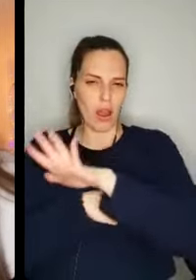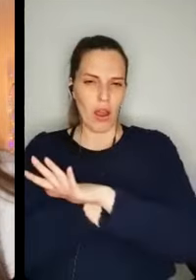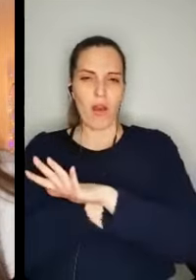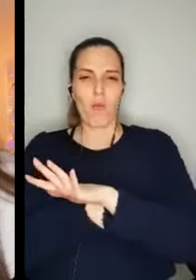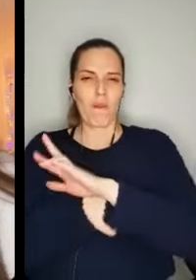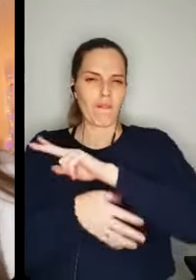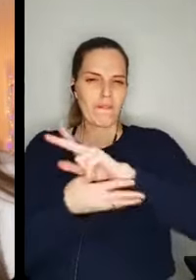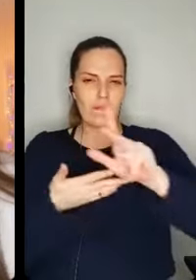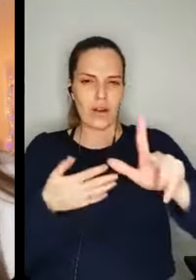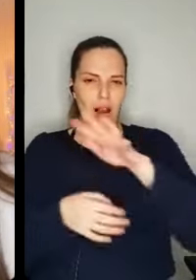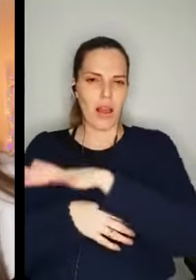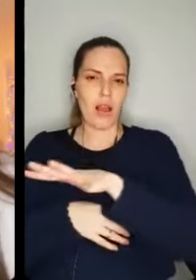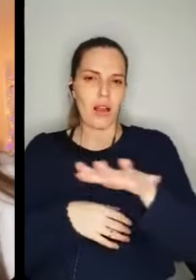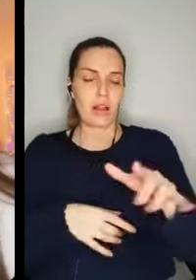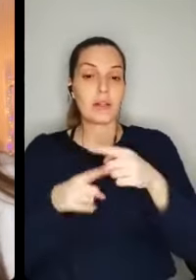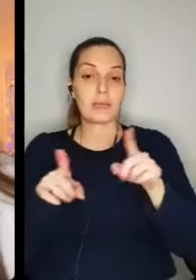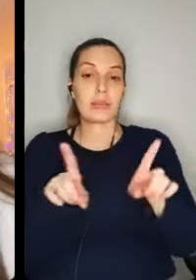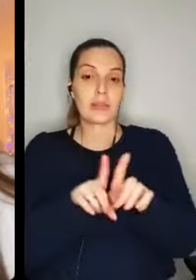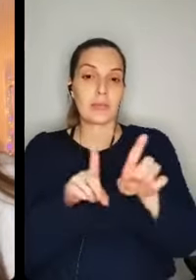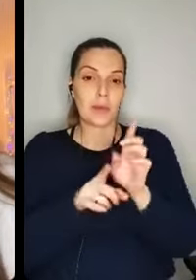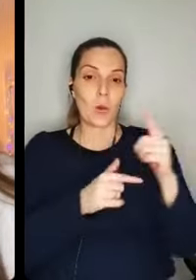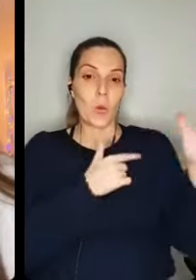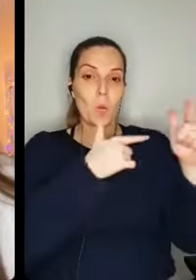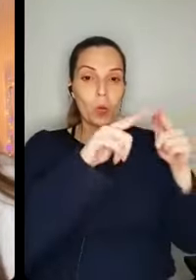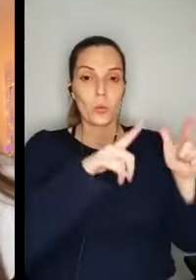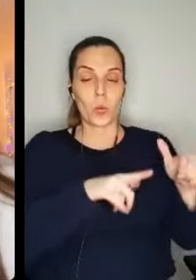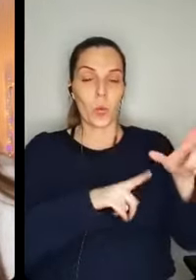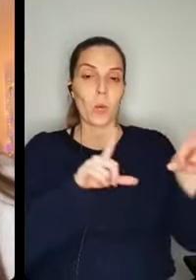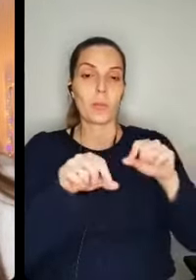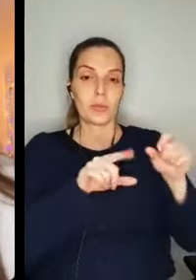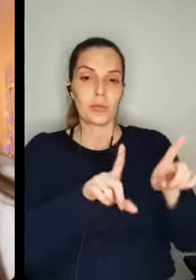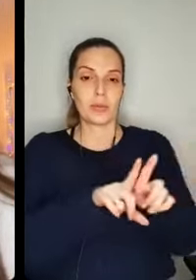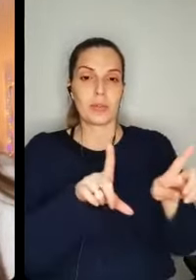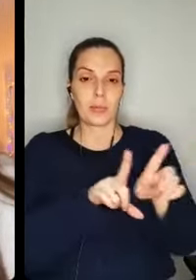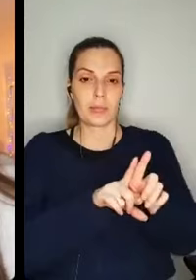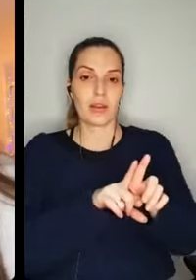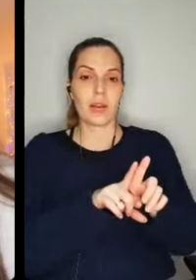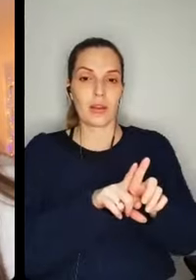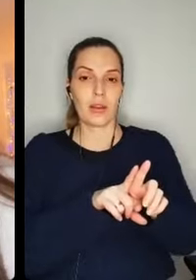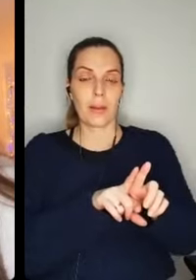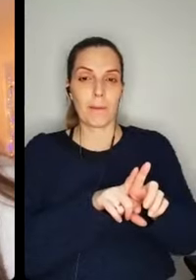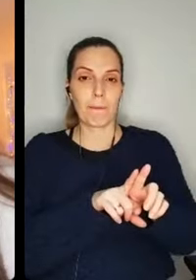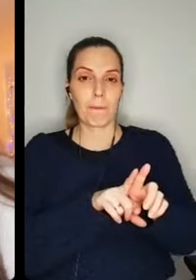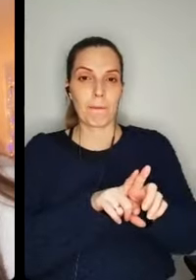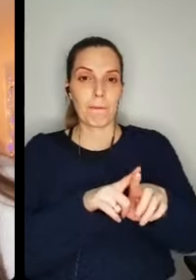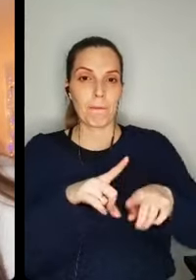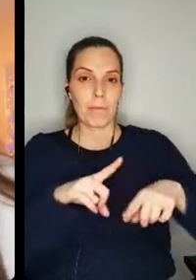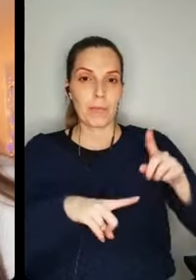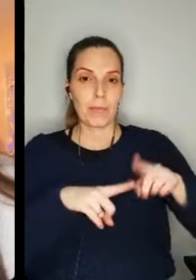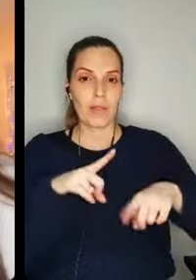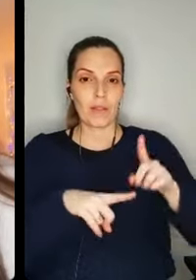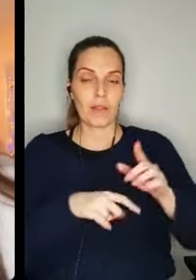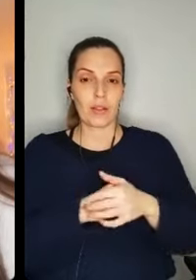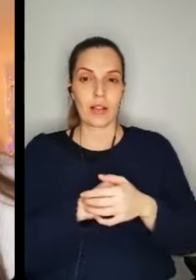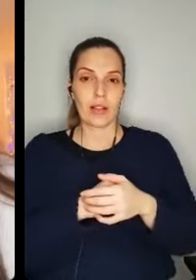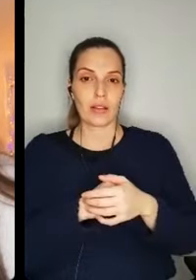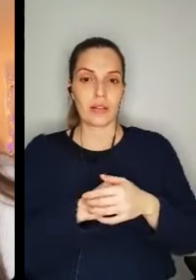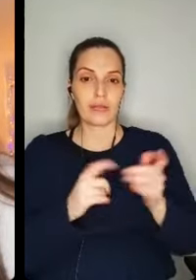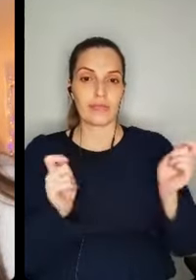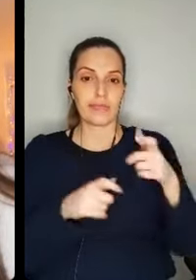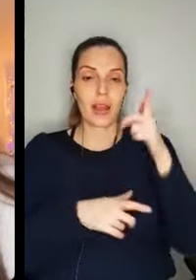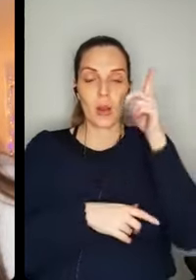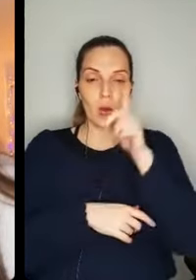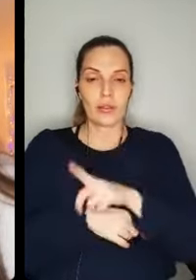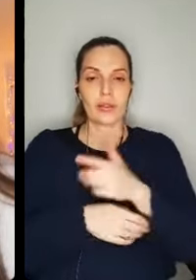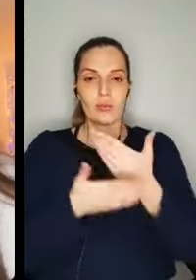tem outras várias opções, enfim, de atividades para expandir ainda mais outras áreas que a gente pode, enfim, estar estudando aí dentro, né?